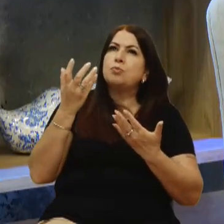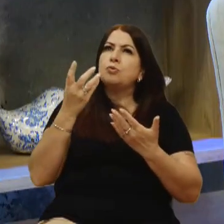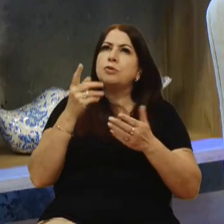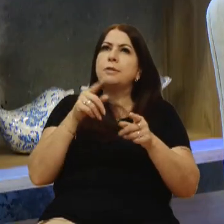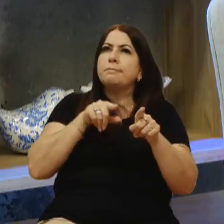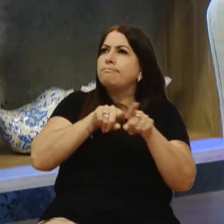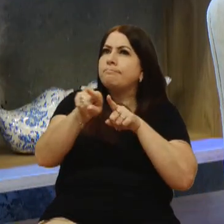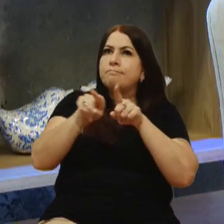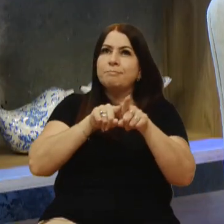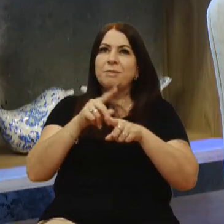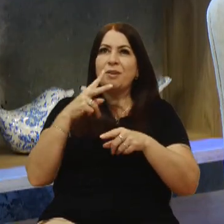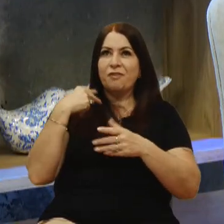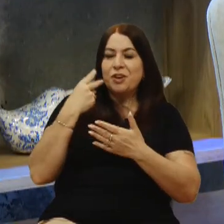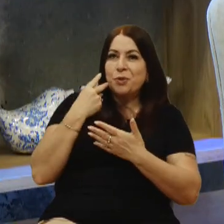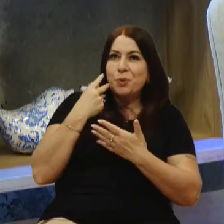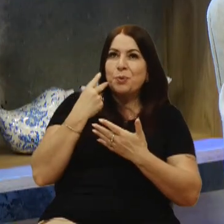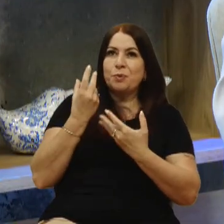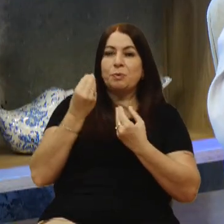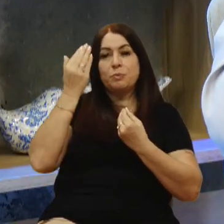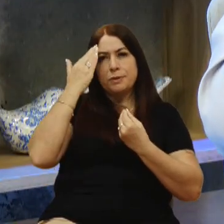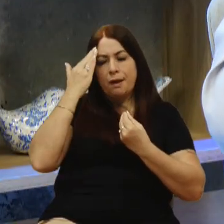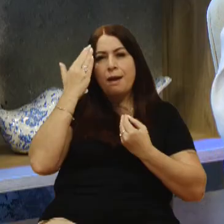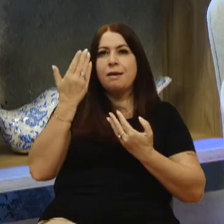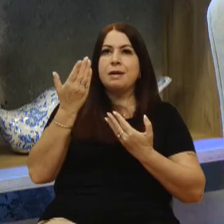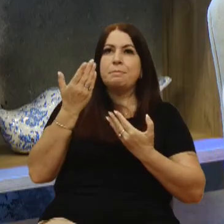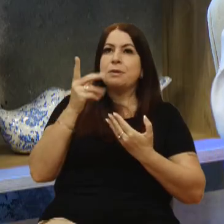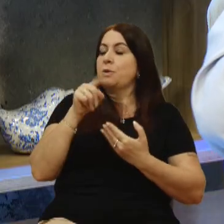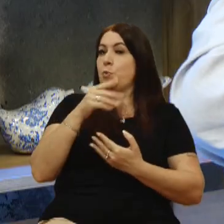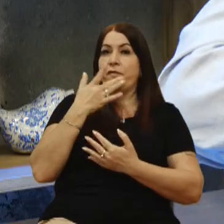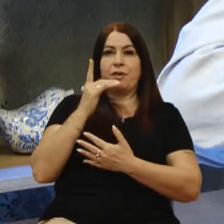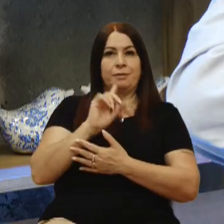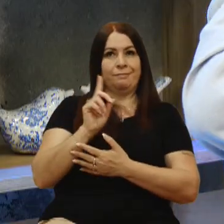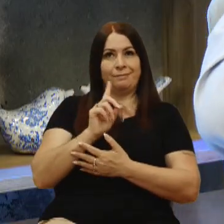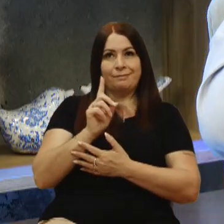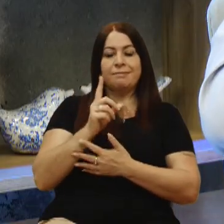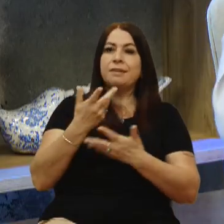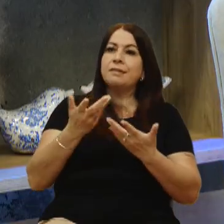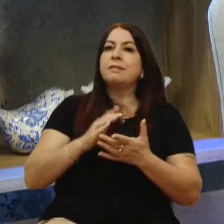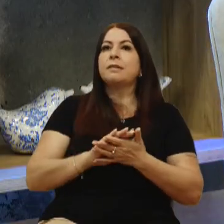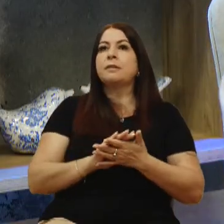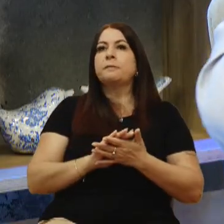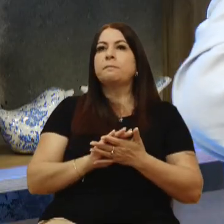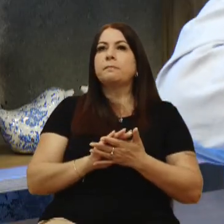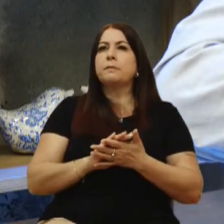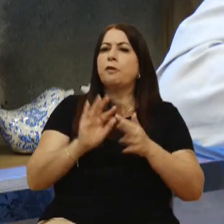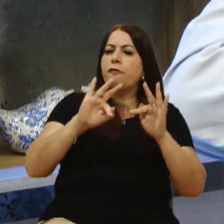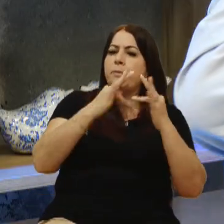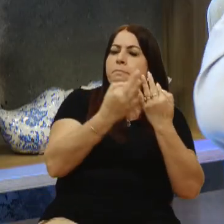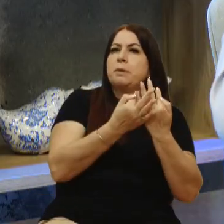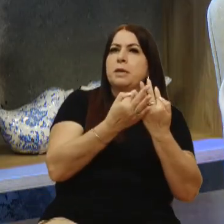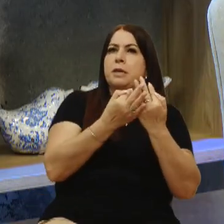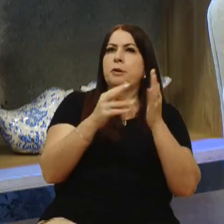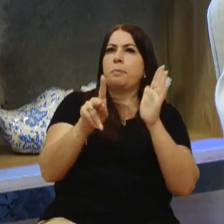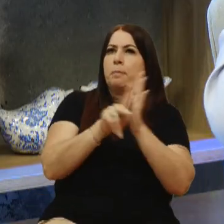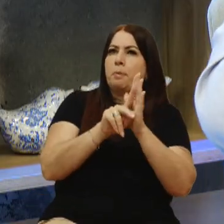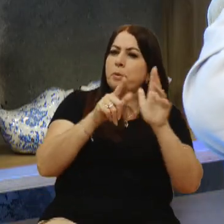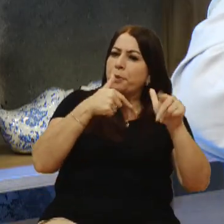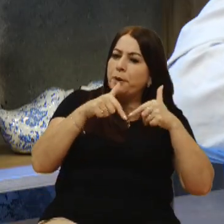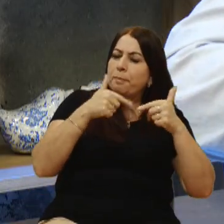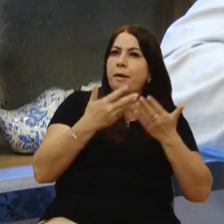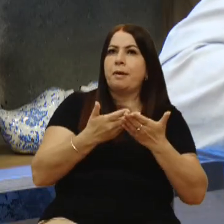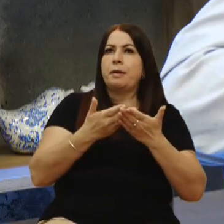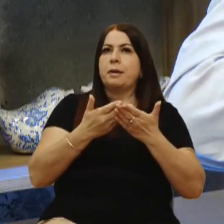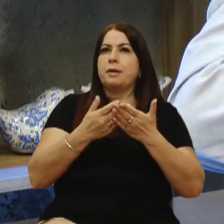a vereador, porque a gente sabe que não é fácil, né? Tem a questão de família, do próprio trabalho,